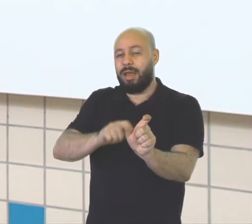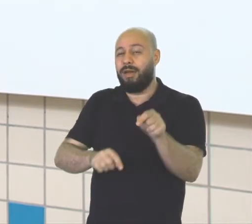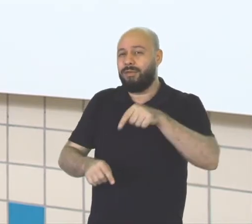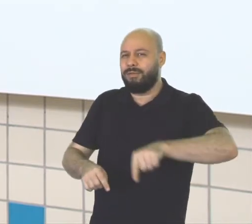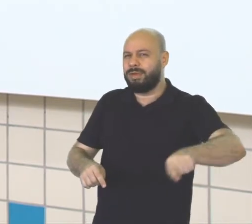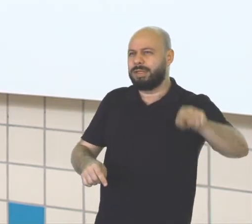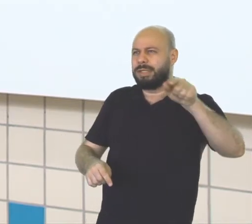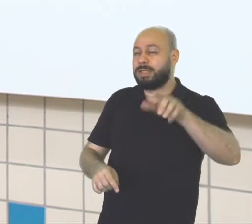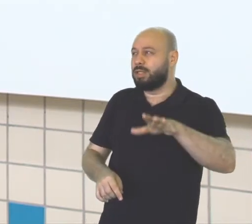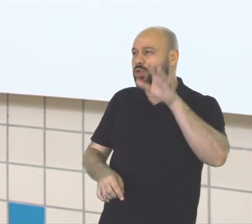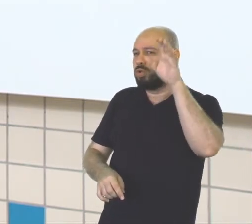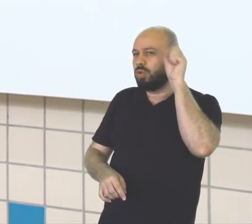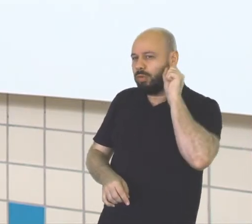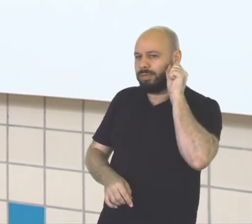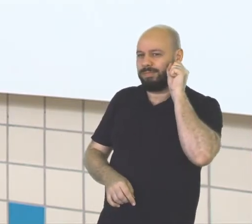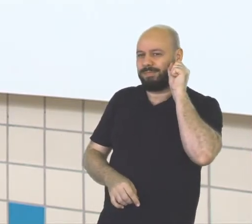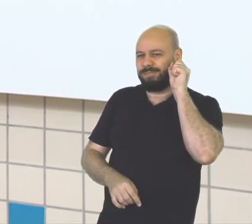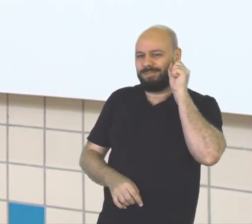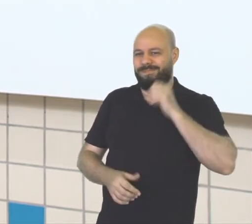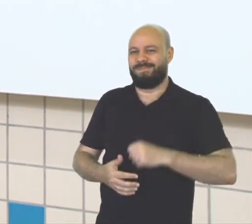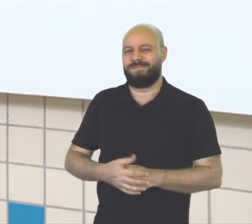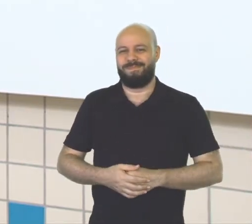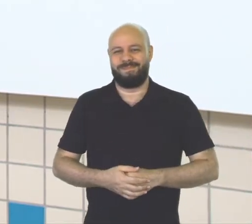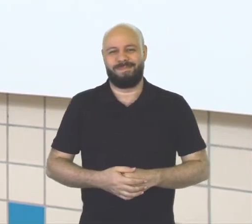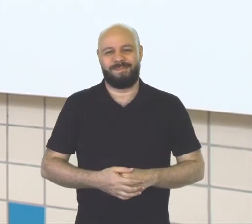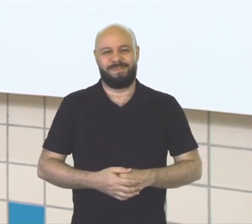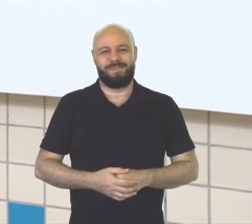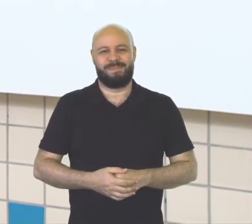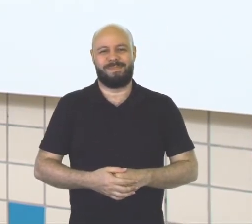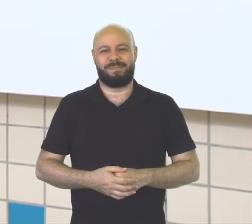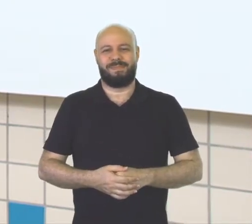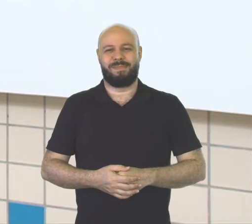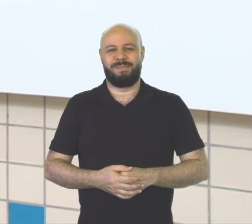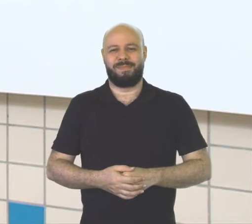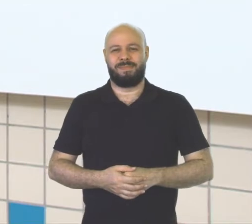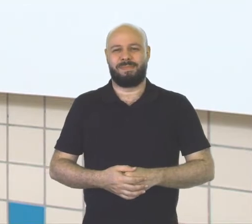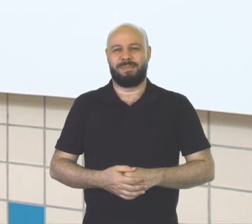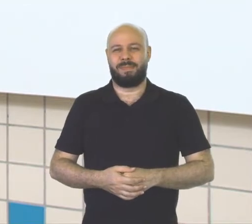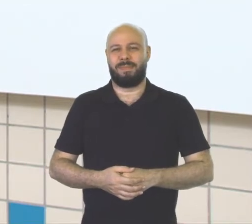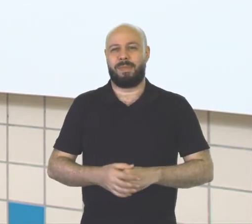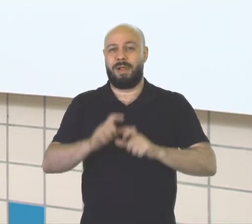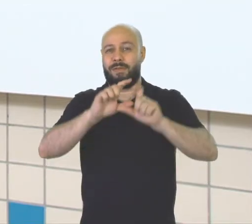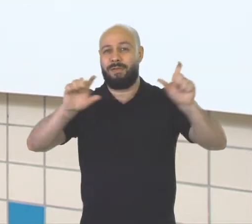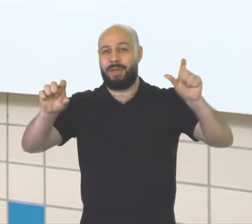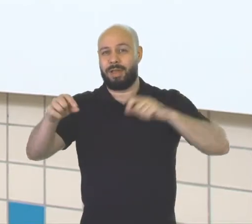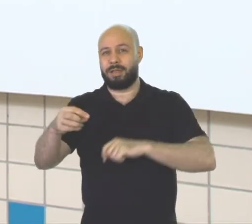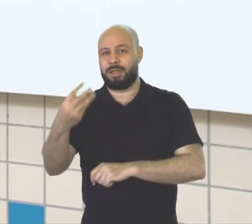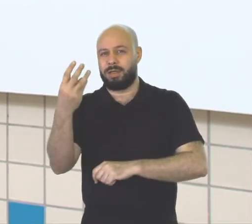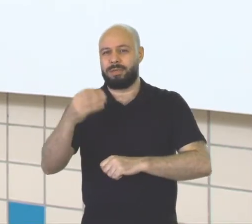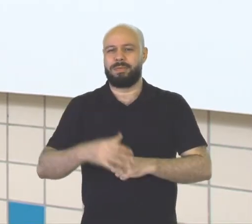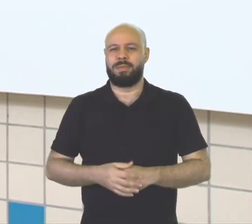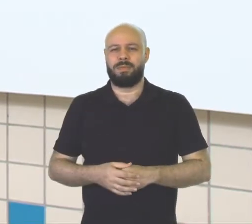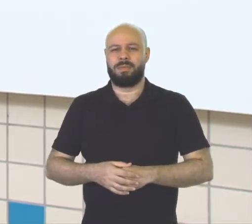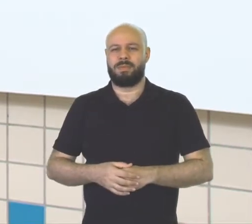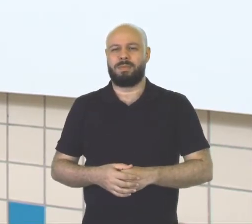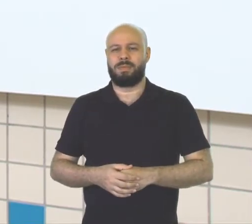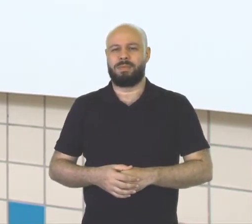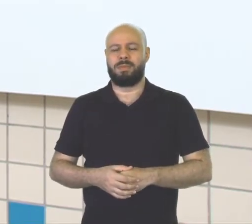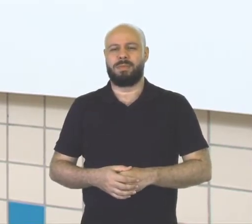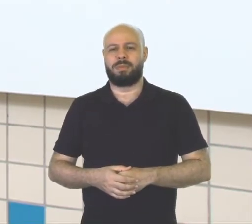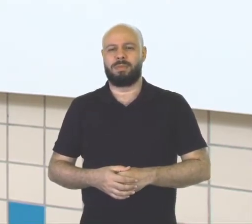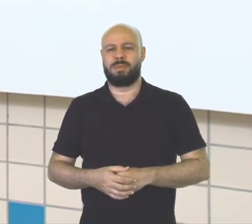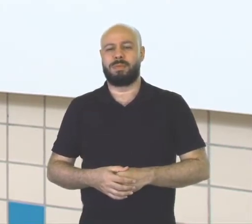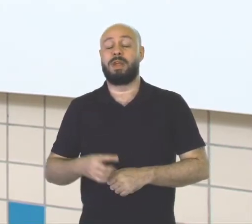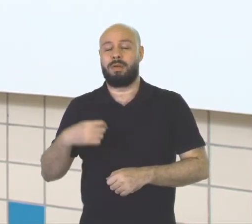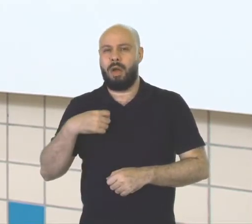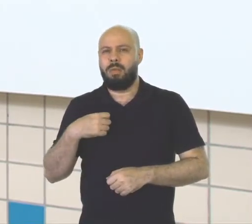explico, você me ouve, você me escuta. Number three, I will buy it. Quer